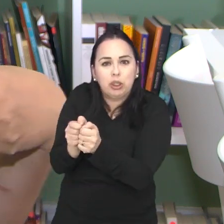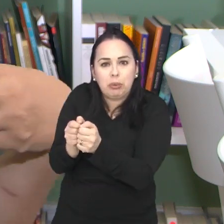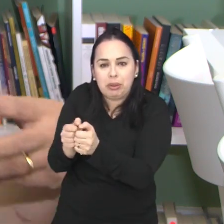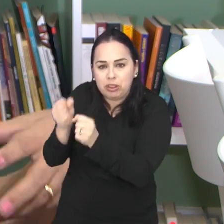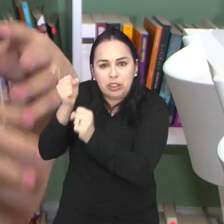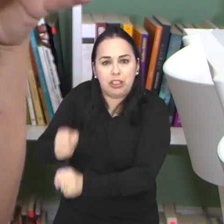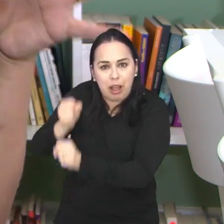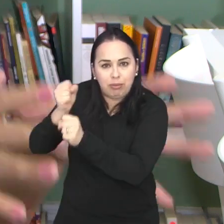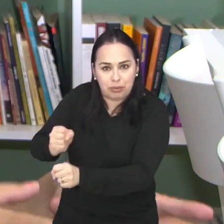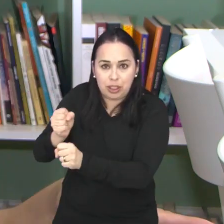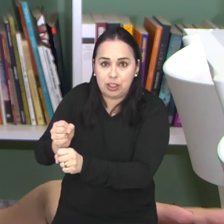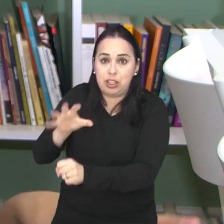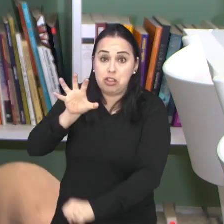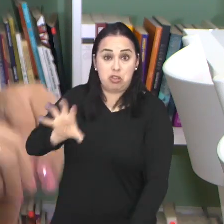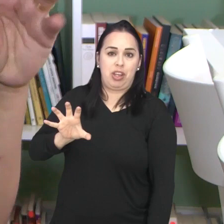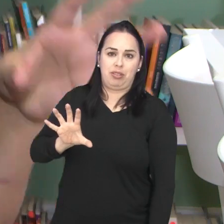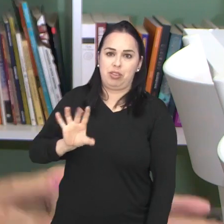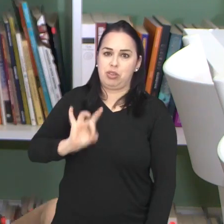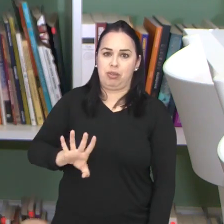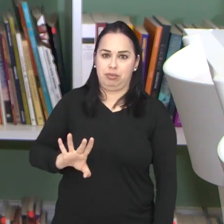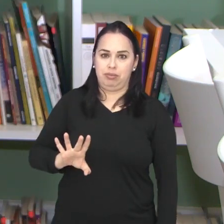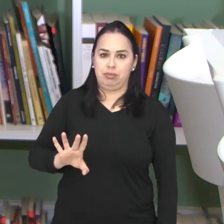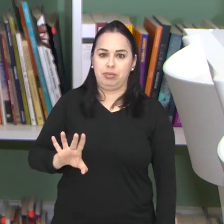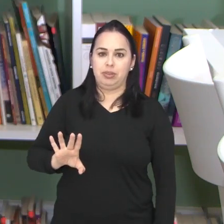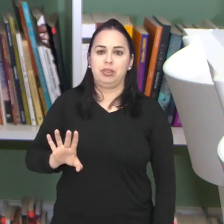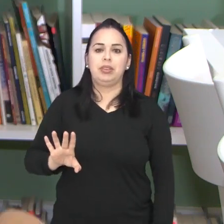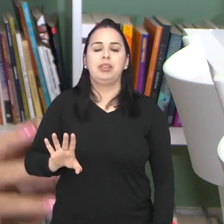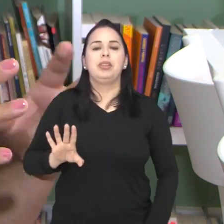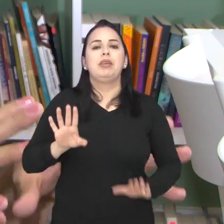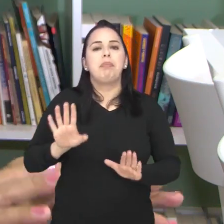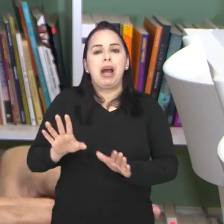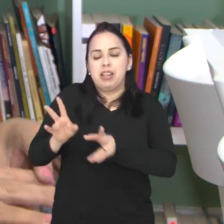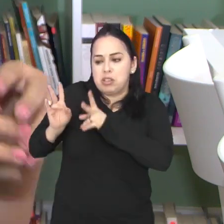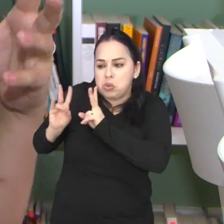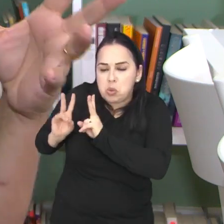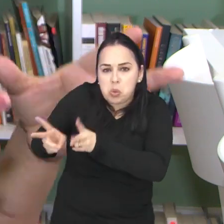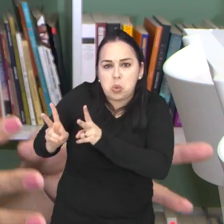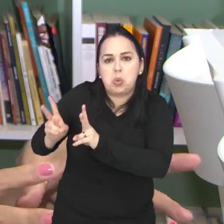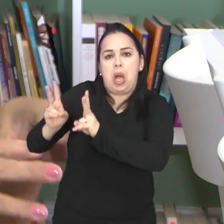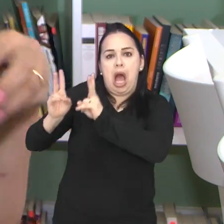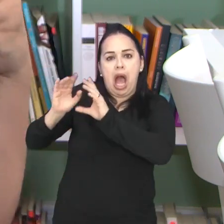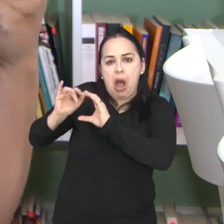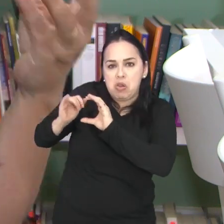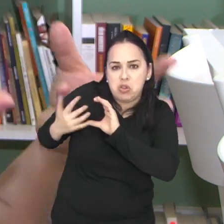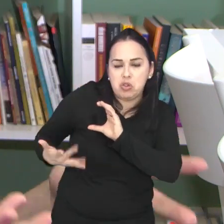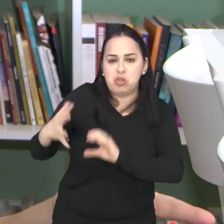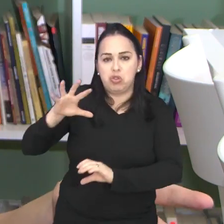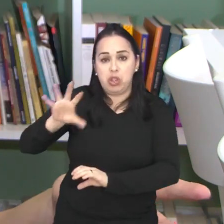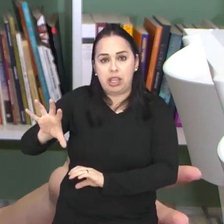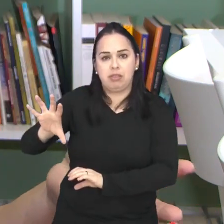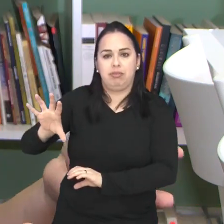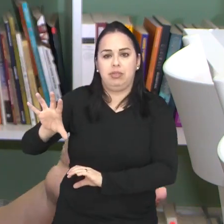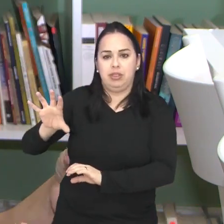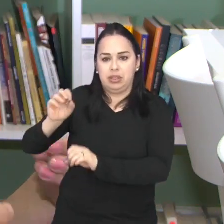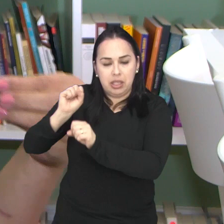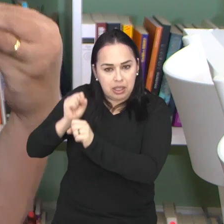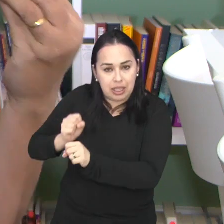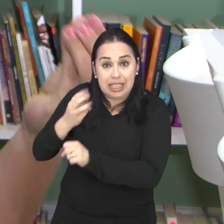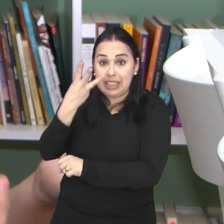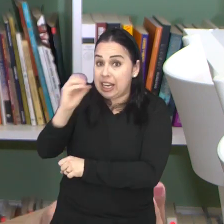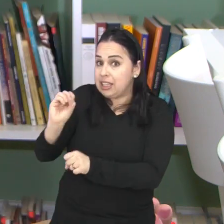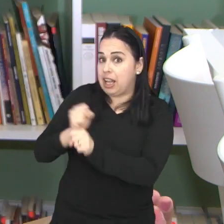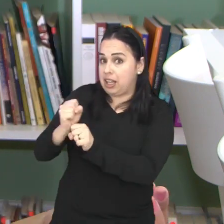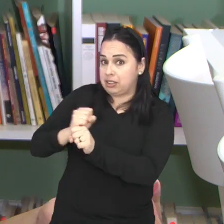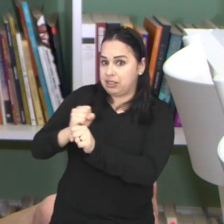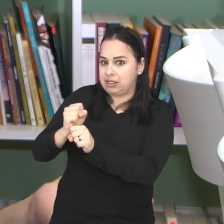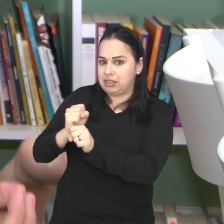a paçoca desta maneira há 30 anos. Talvez ela preserve as características de como fazer a paçoca dela